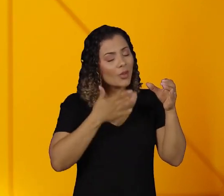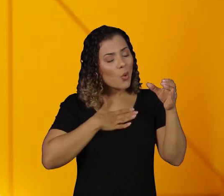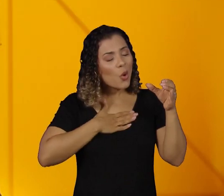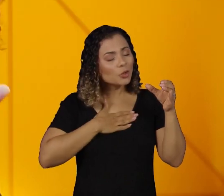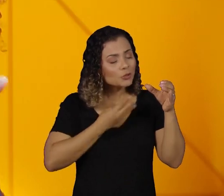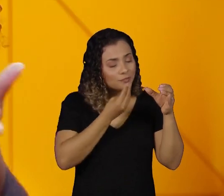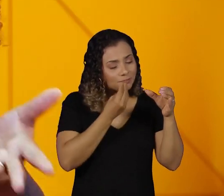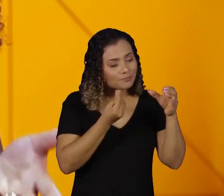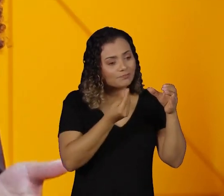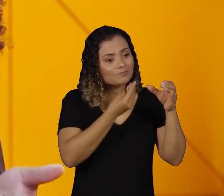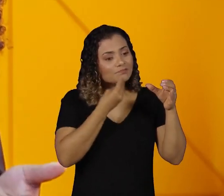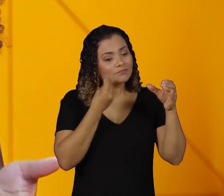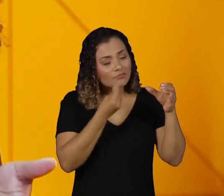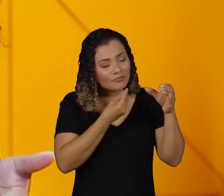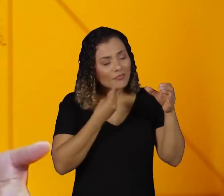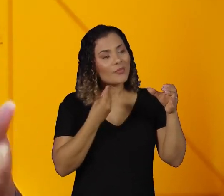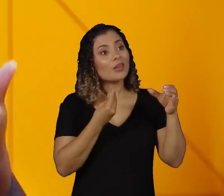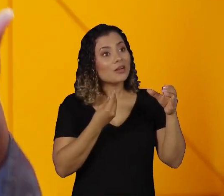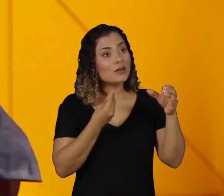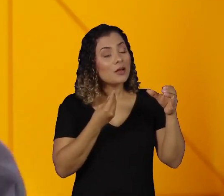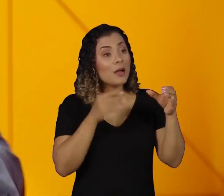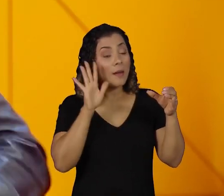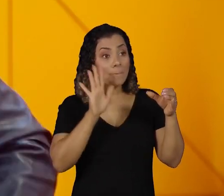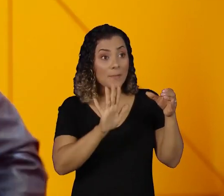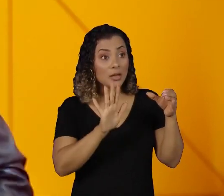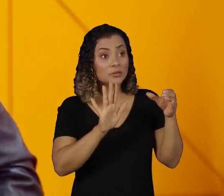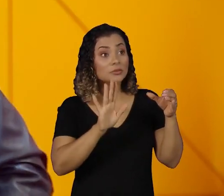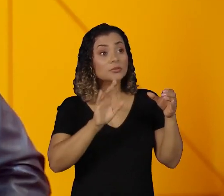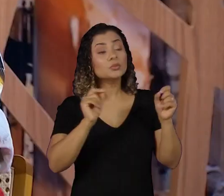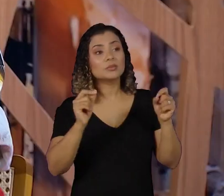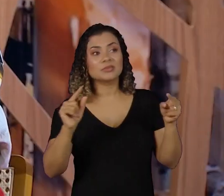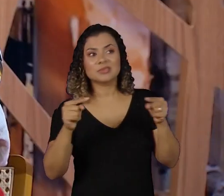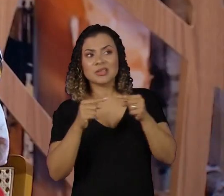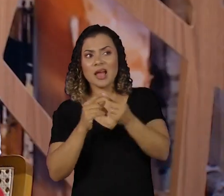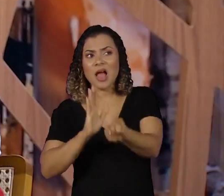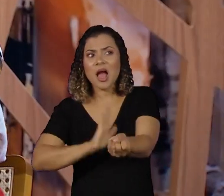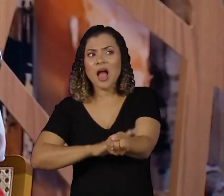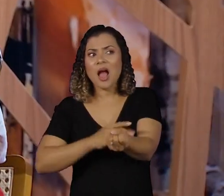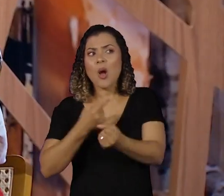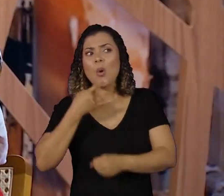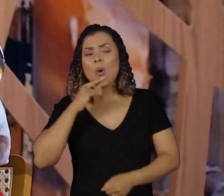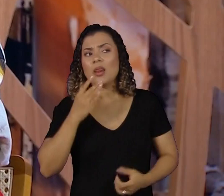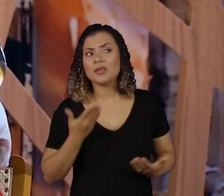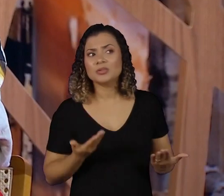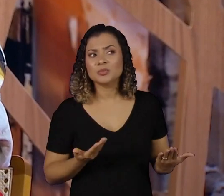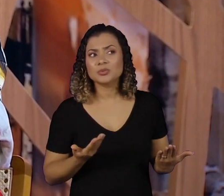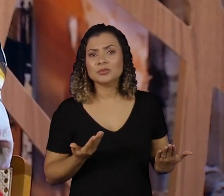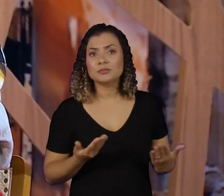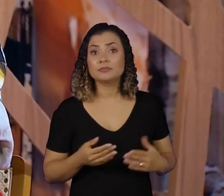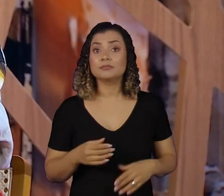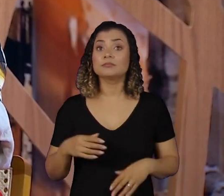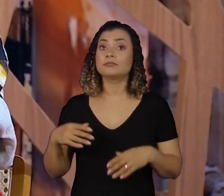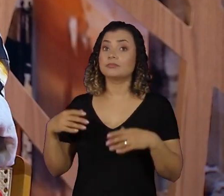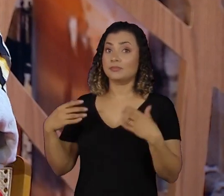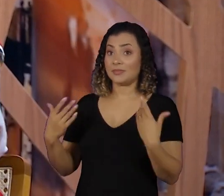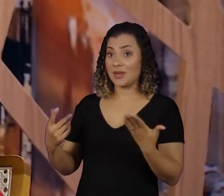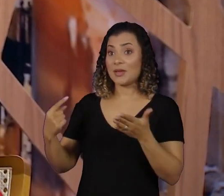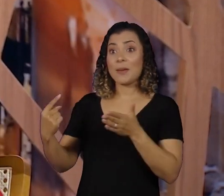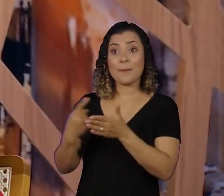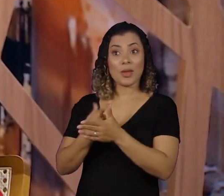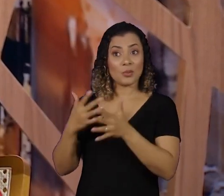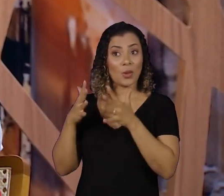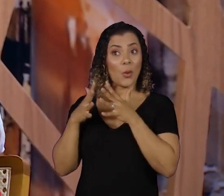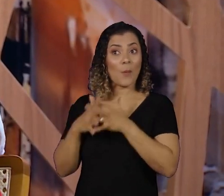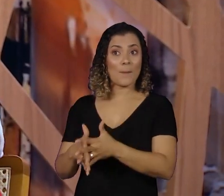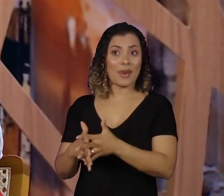coloca aí a sua magia na alquimia dos elementos, com o alcoolismo? Então, para mim isso é uma pergunta muito